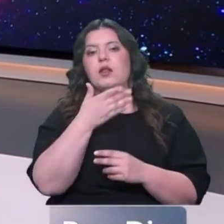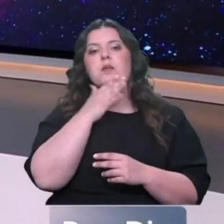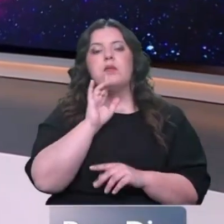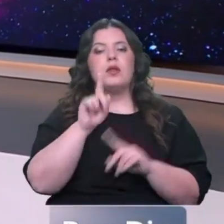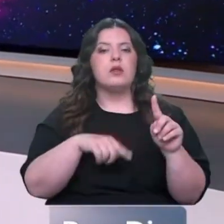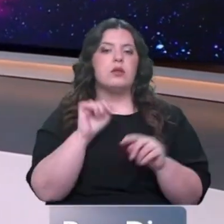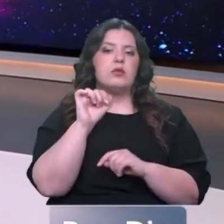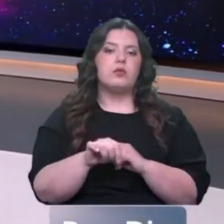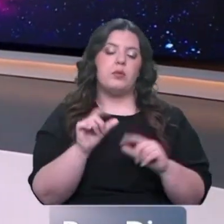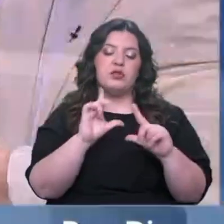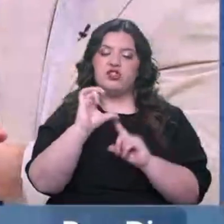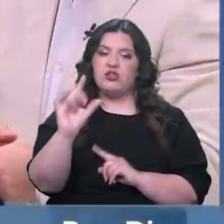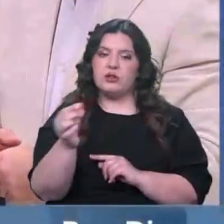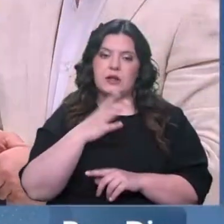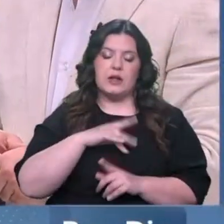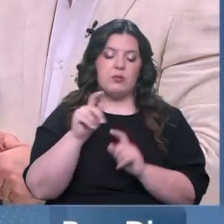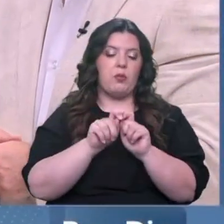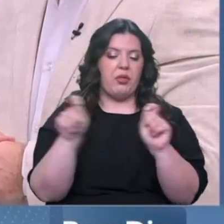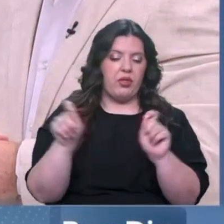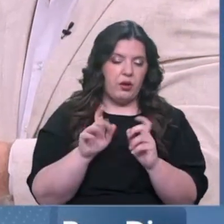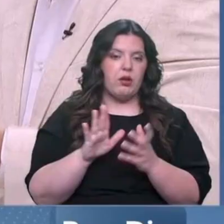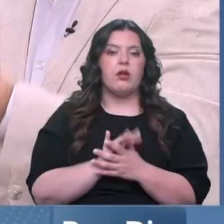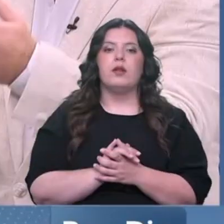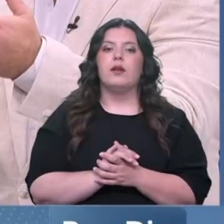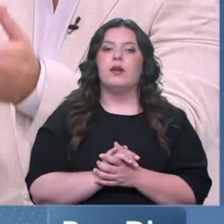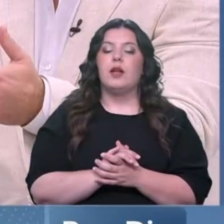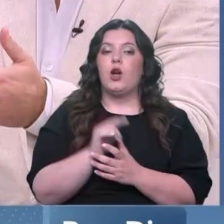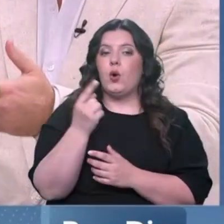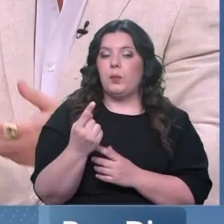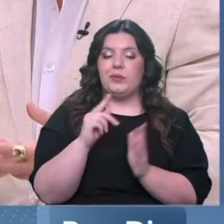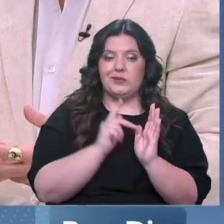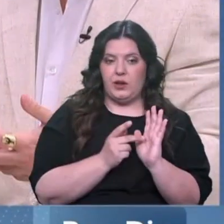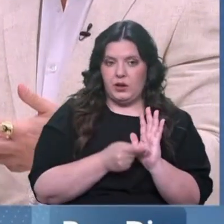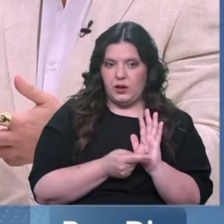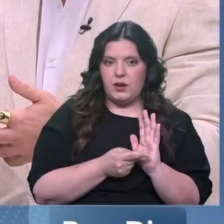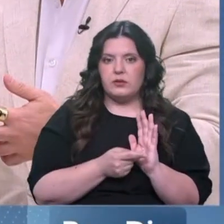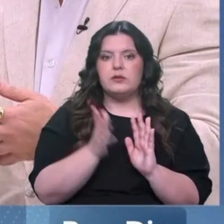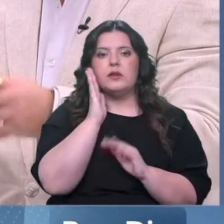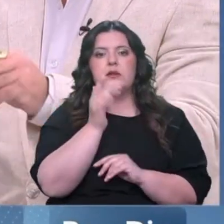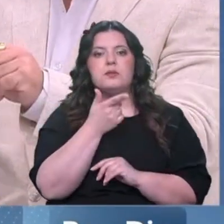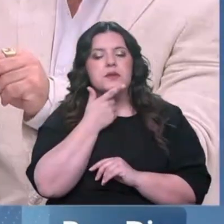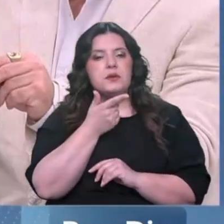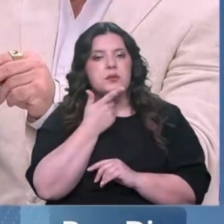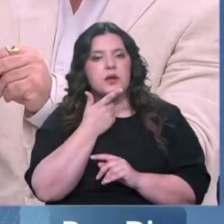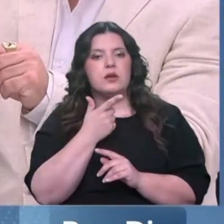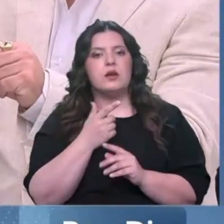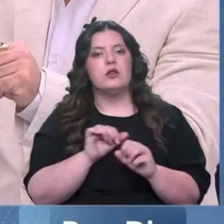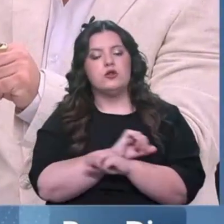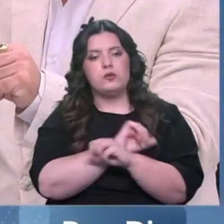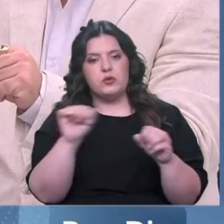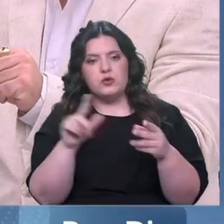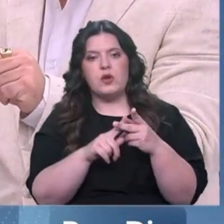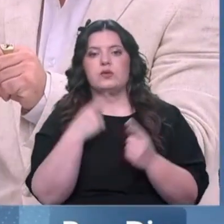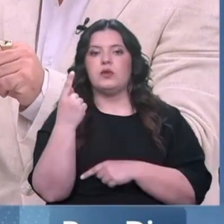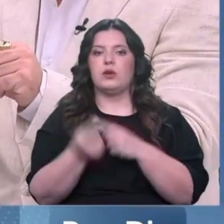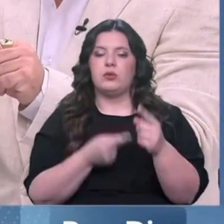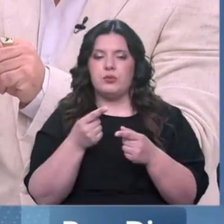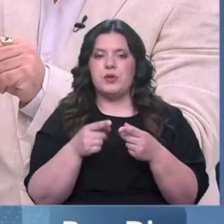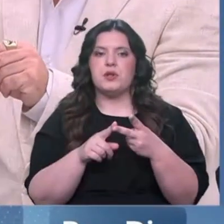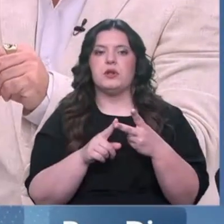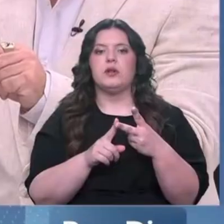as próprias distâncias que queremos medir. E uma das técnicas tenta perceber como é que a explosão de